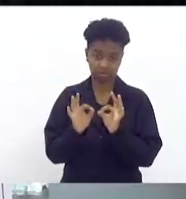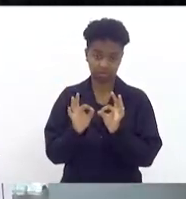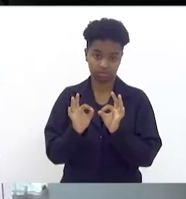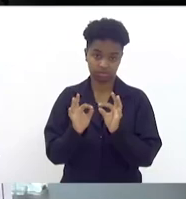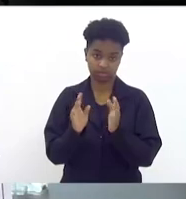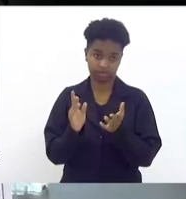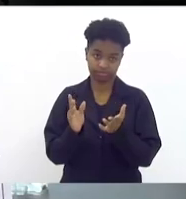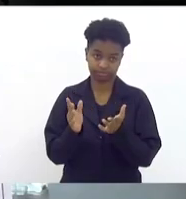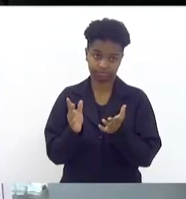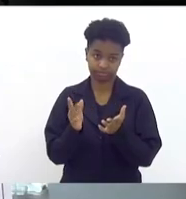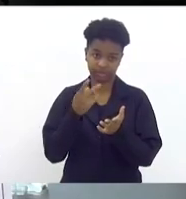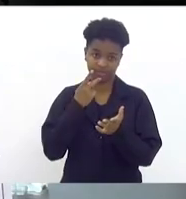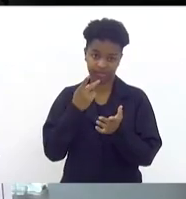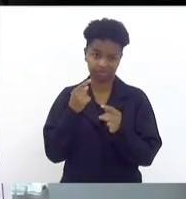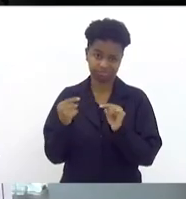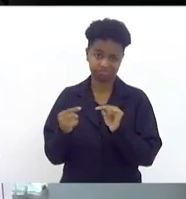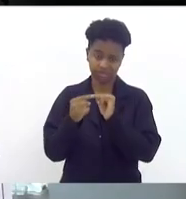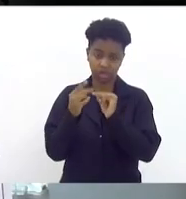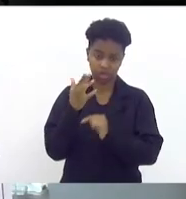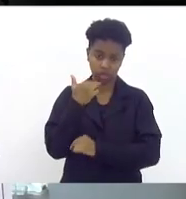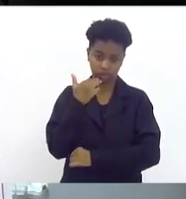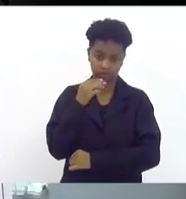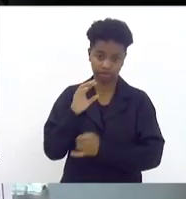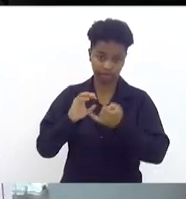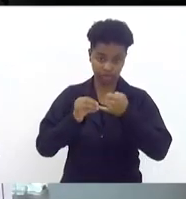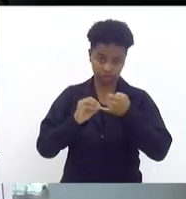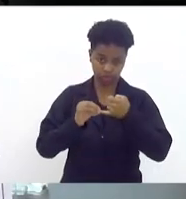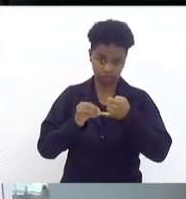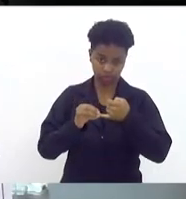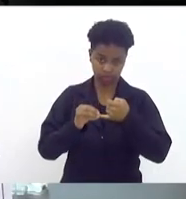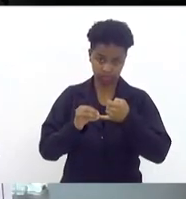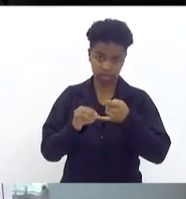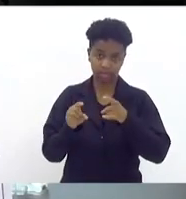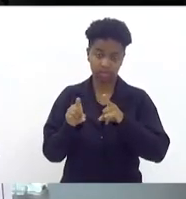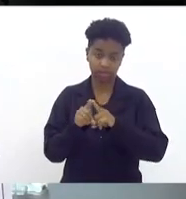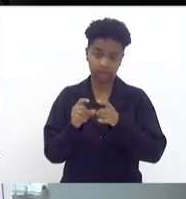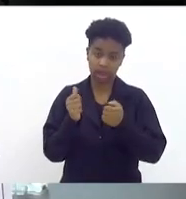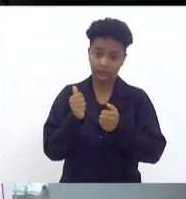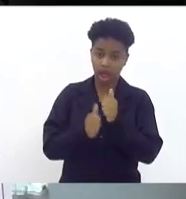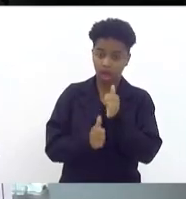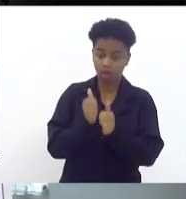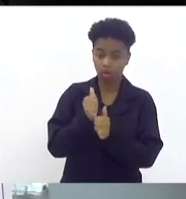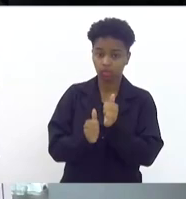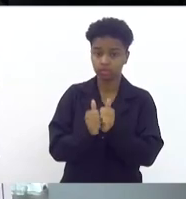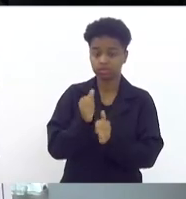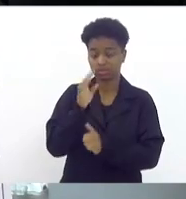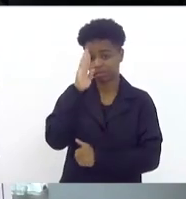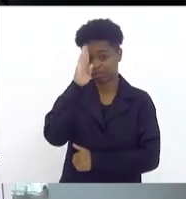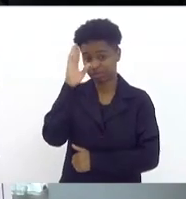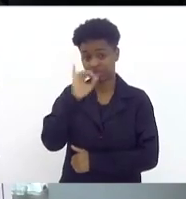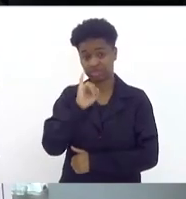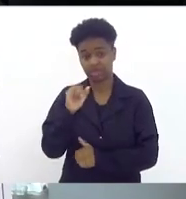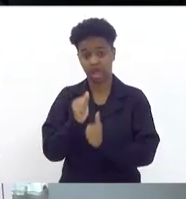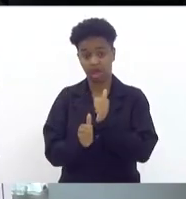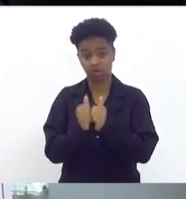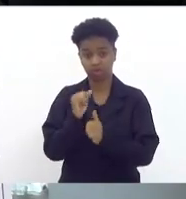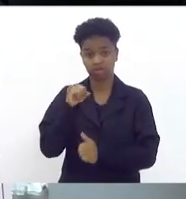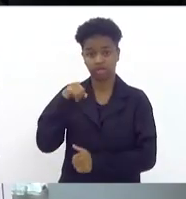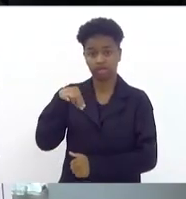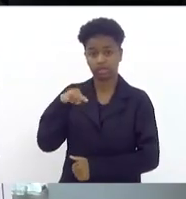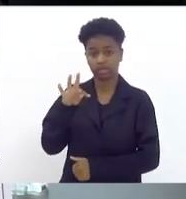o caráter nutritivo do feijão e do arroz, principalmente se for arroz integral.